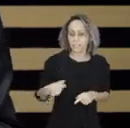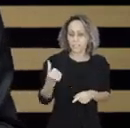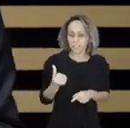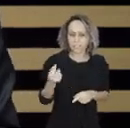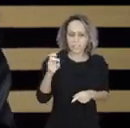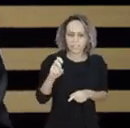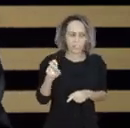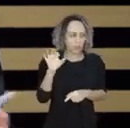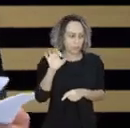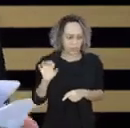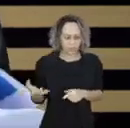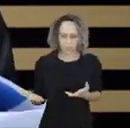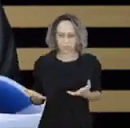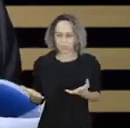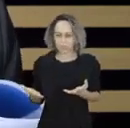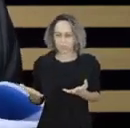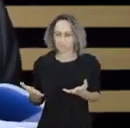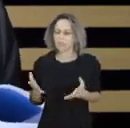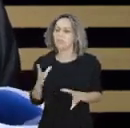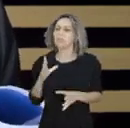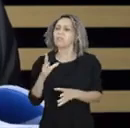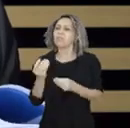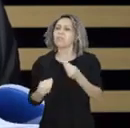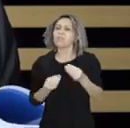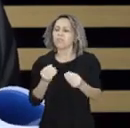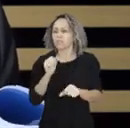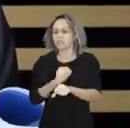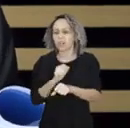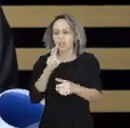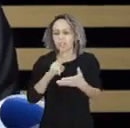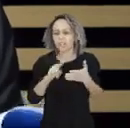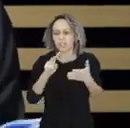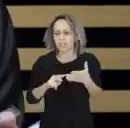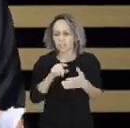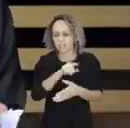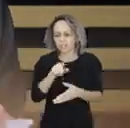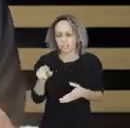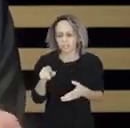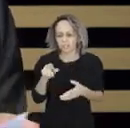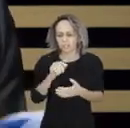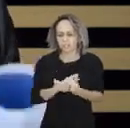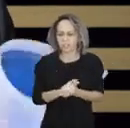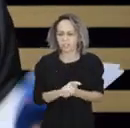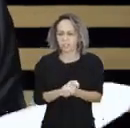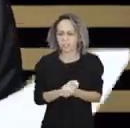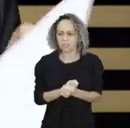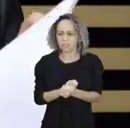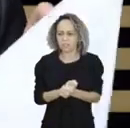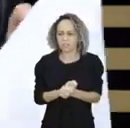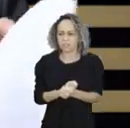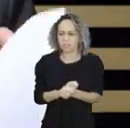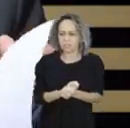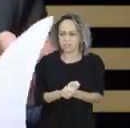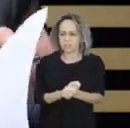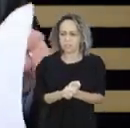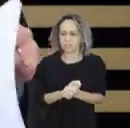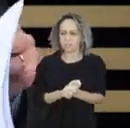é o seguinte, eu vou parar de ler aqui, porque senão vocês vão querer fazer guerra com a China. Sabe?